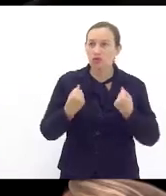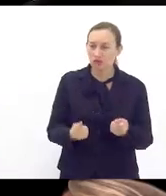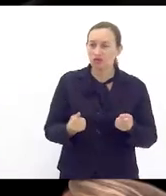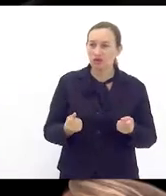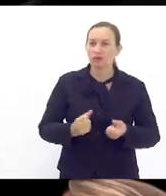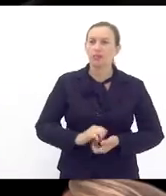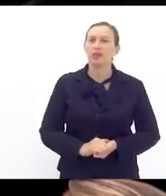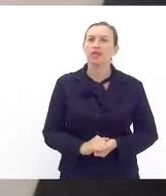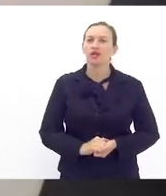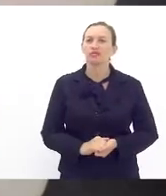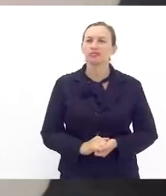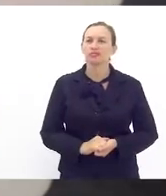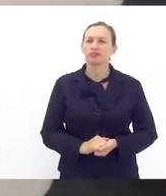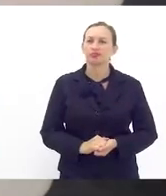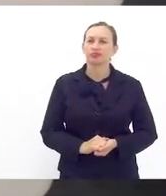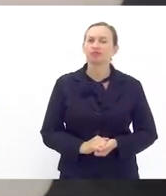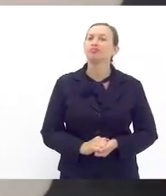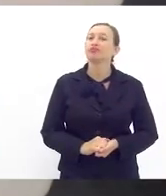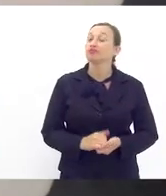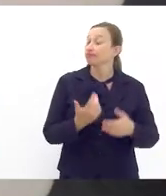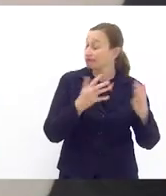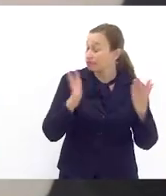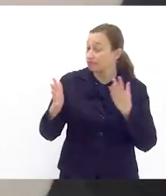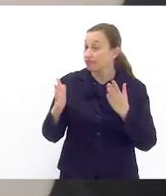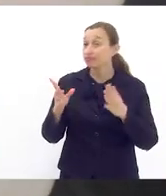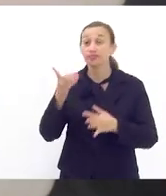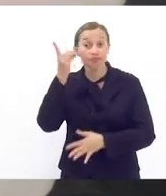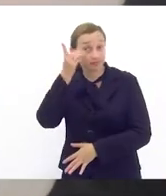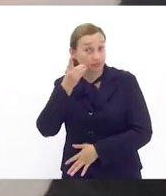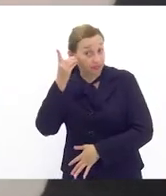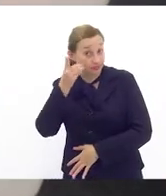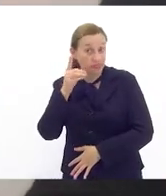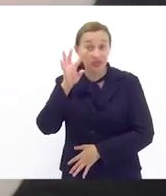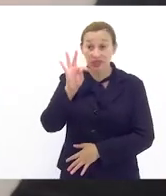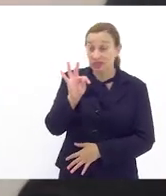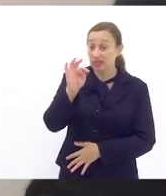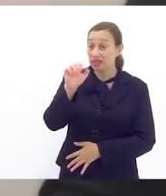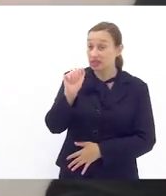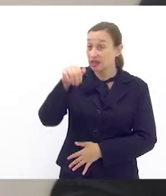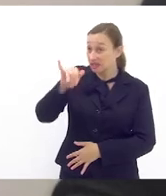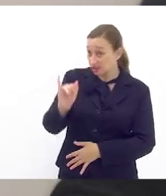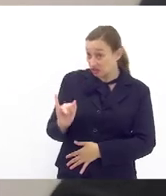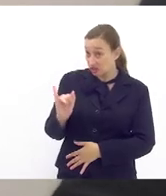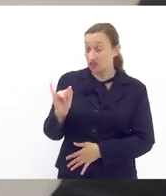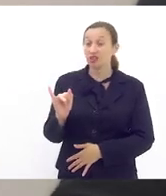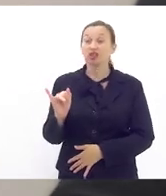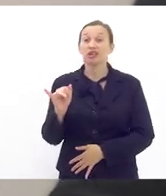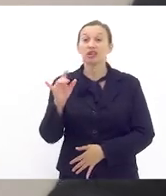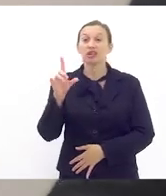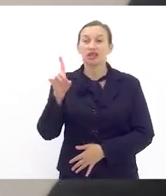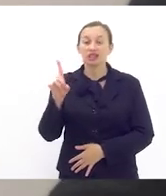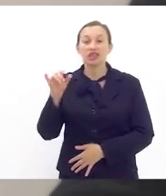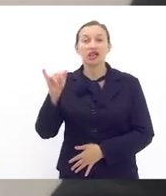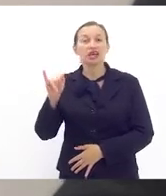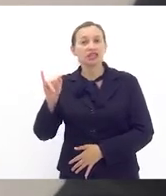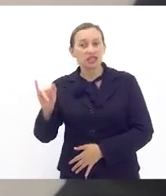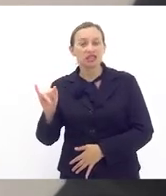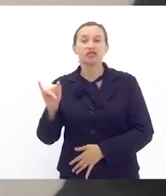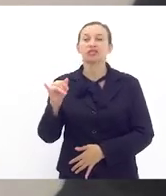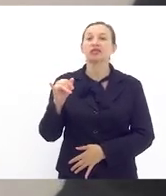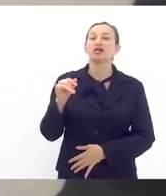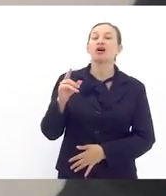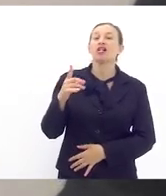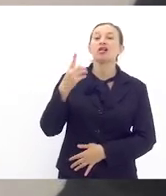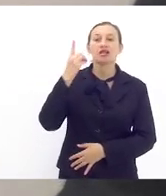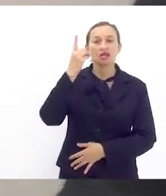do Consumidor os deputados Deputado Tandy Deputado Dani cumprimentar aqui meu querido poubel